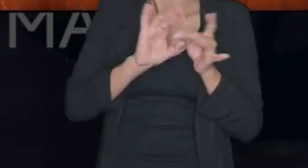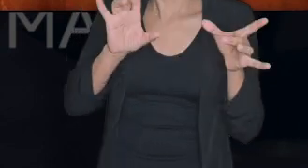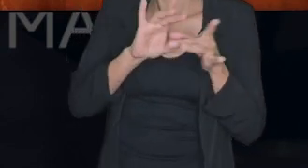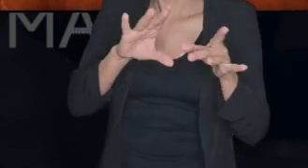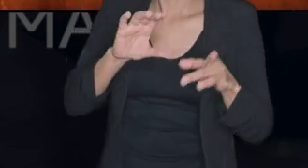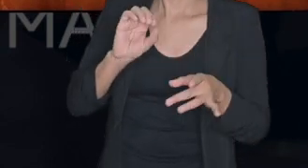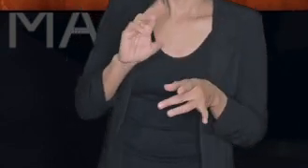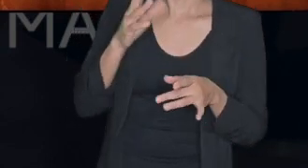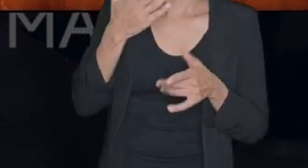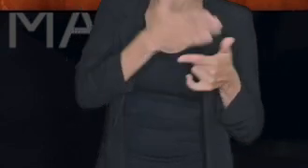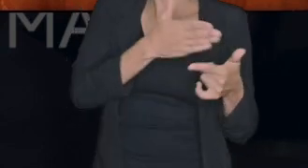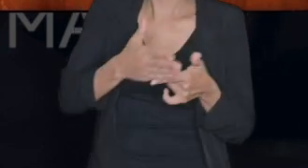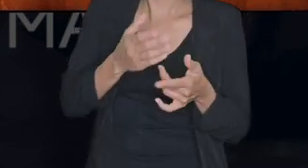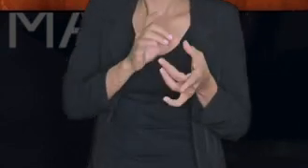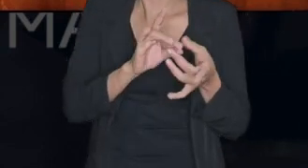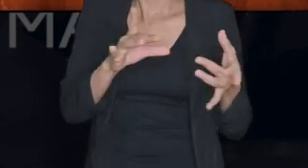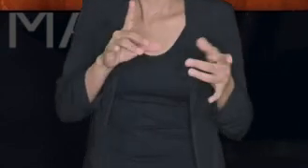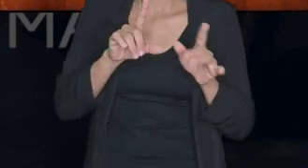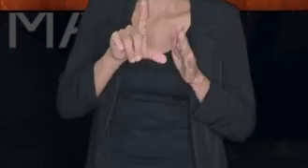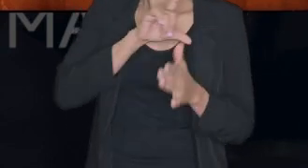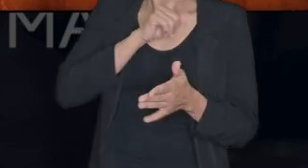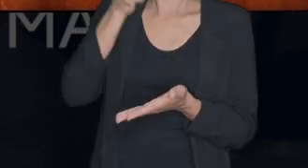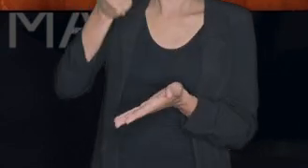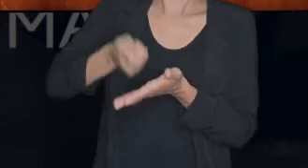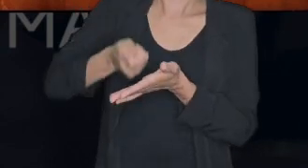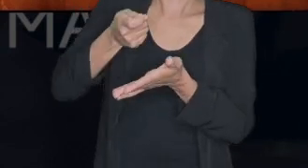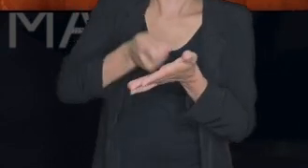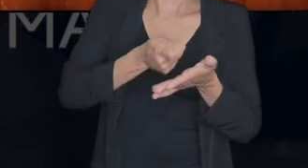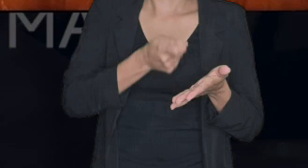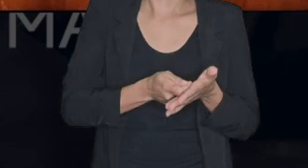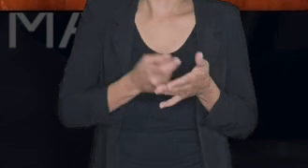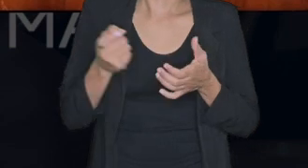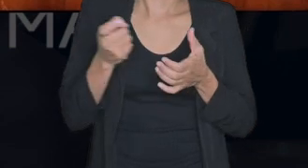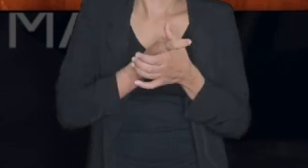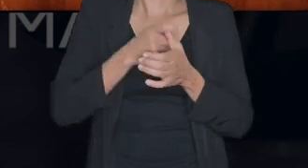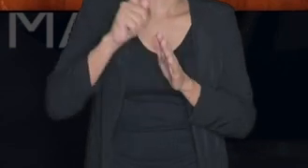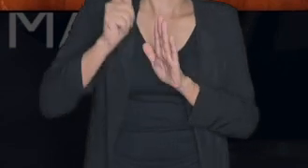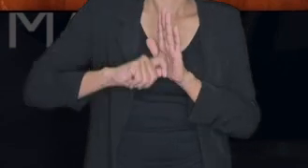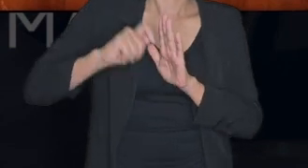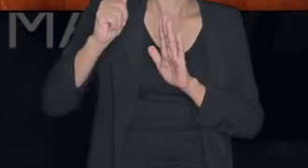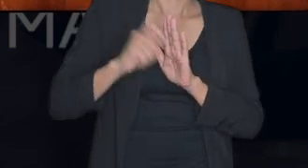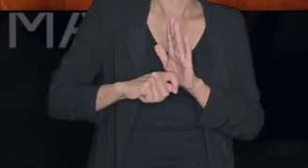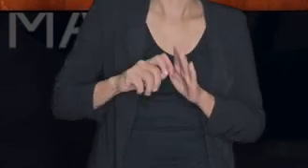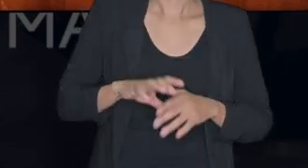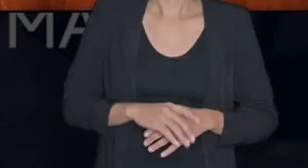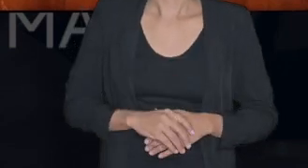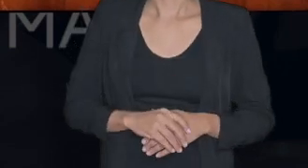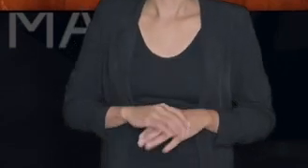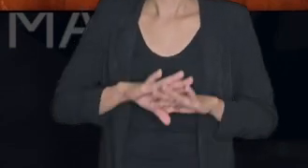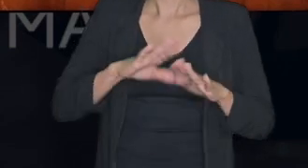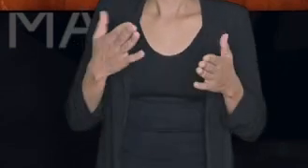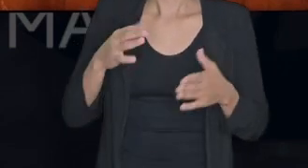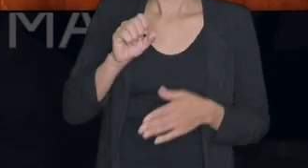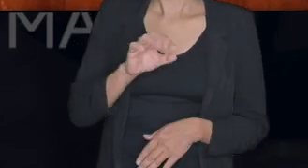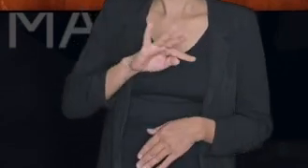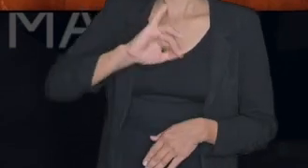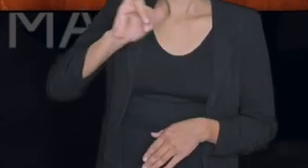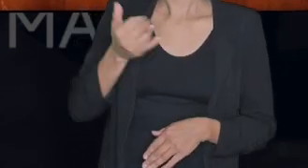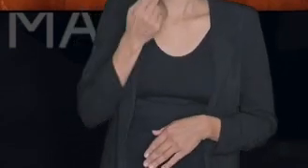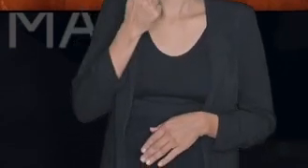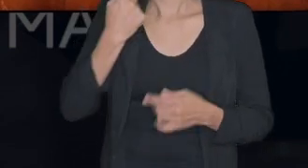sem quitação dos débitos tributários. Basicamente, o STJ diz: precisamos respeitar o